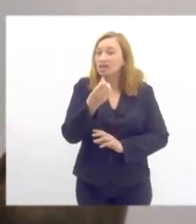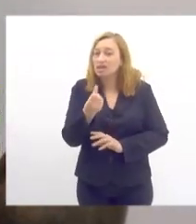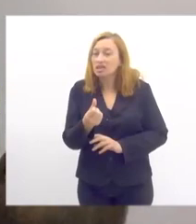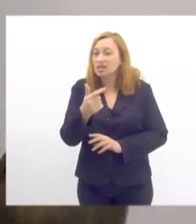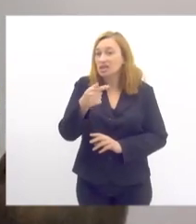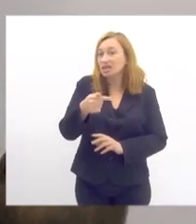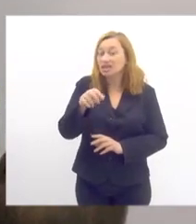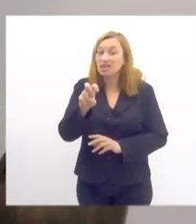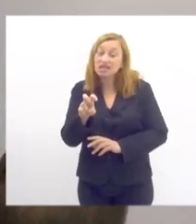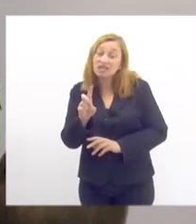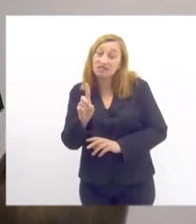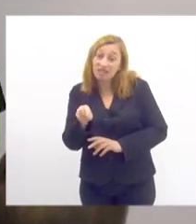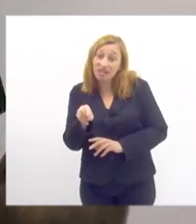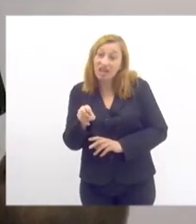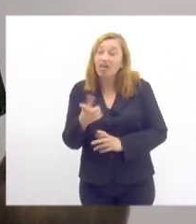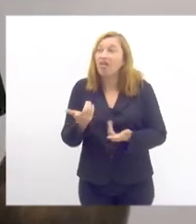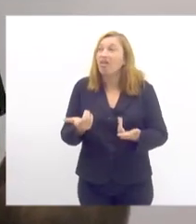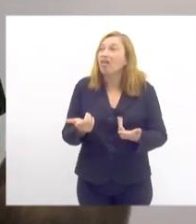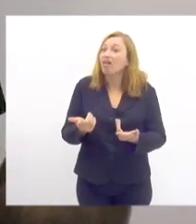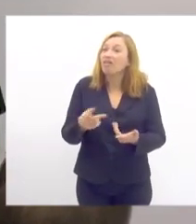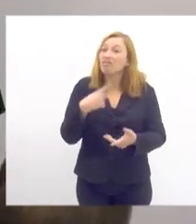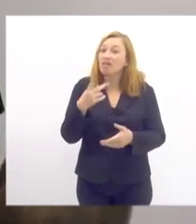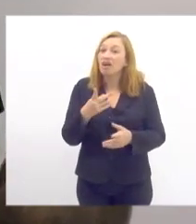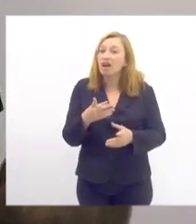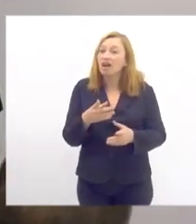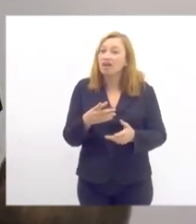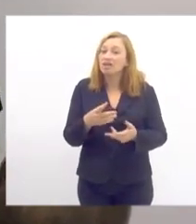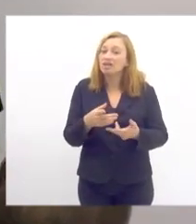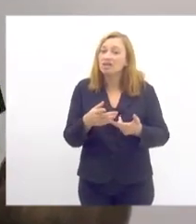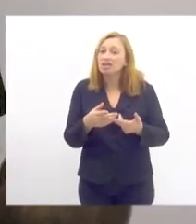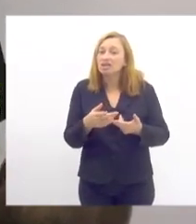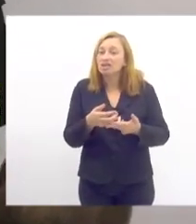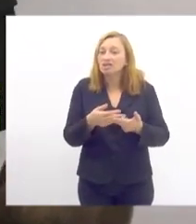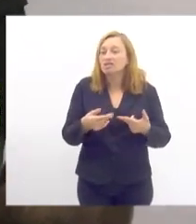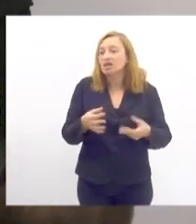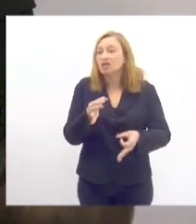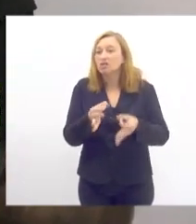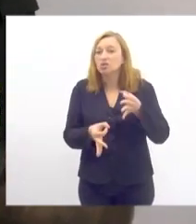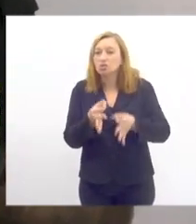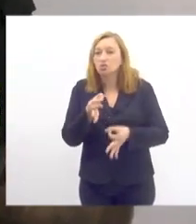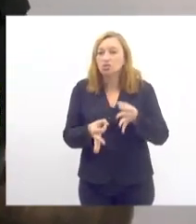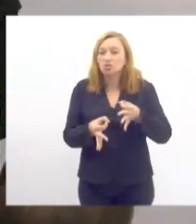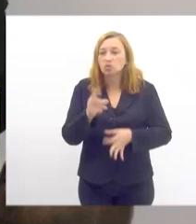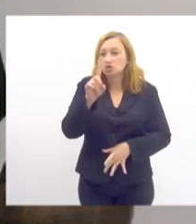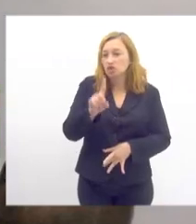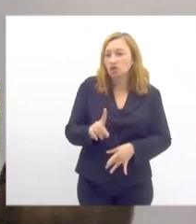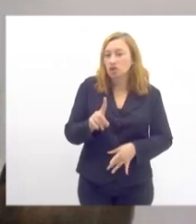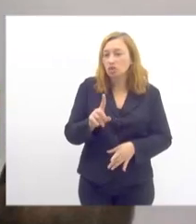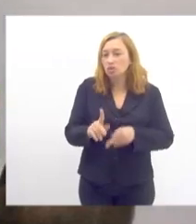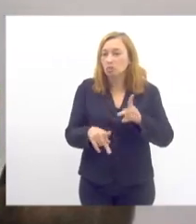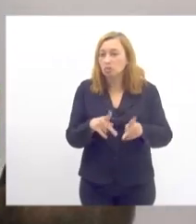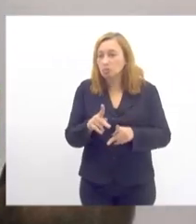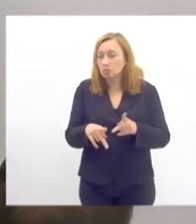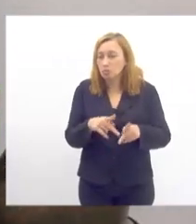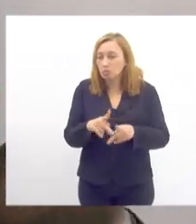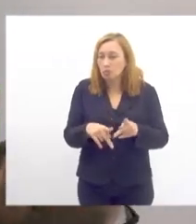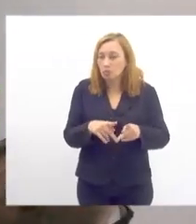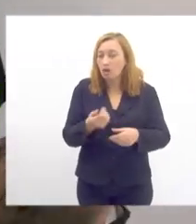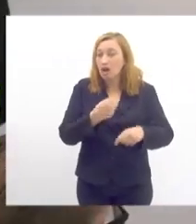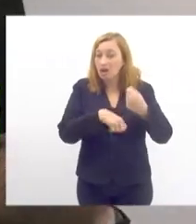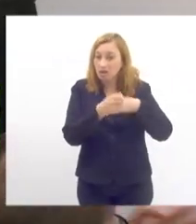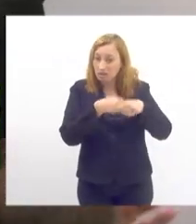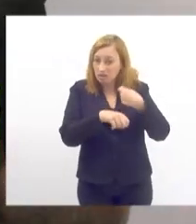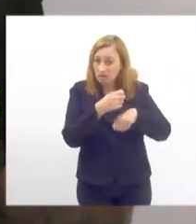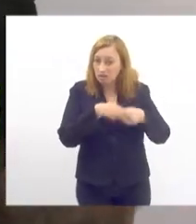4675, né? E que ele fala lá que é dotado de personalidade jurídica, de direito público interno, dispõe de autonomia